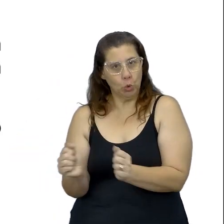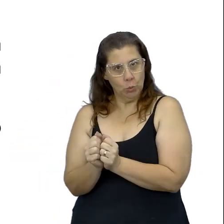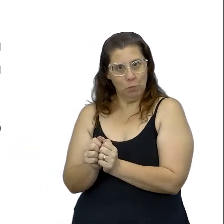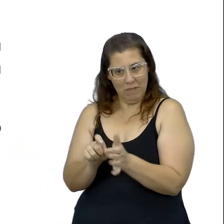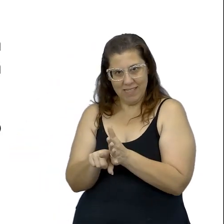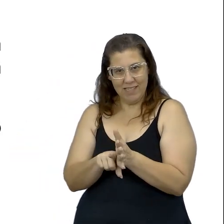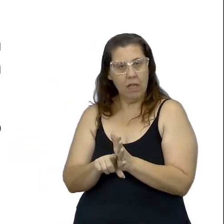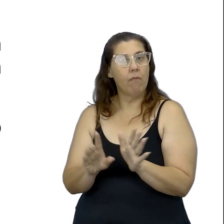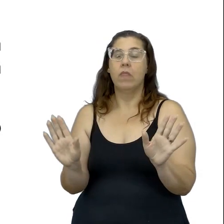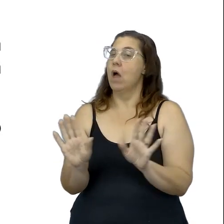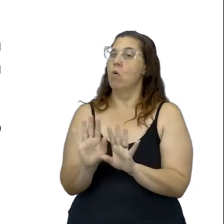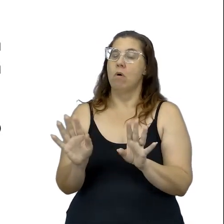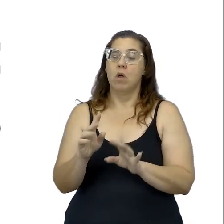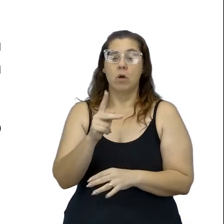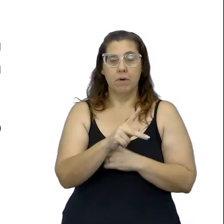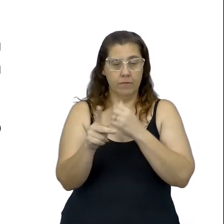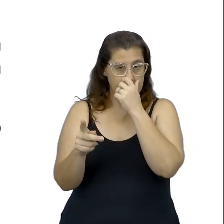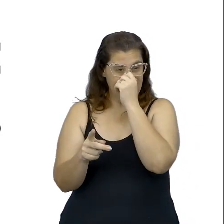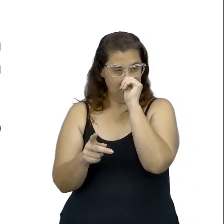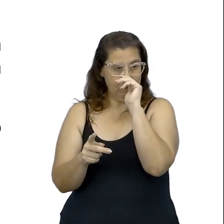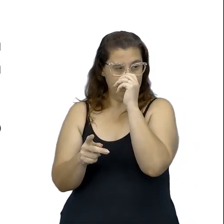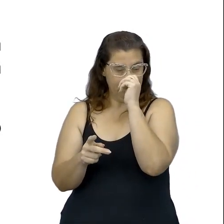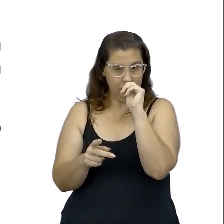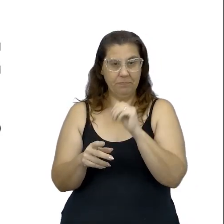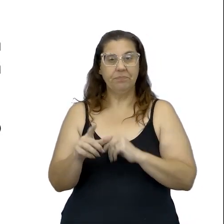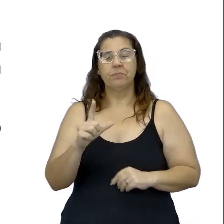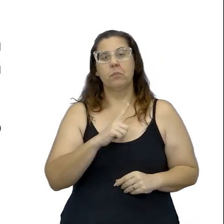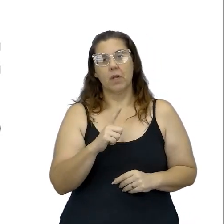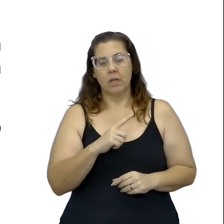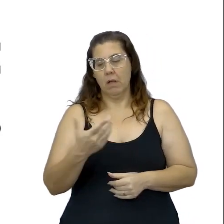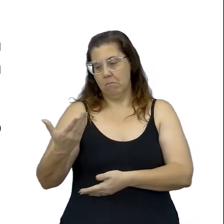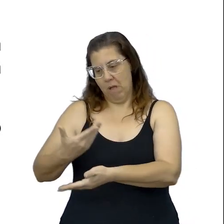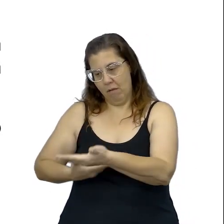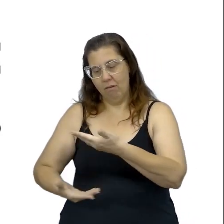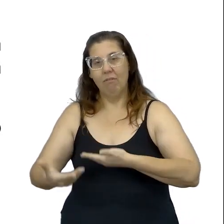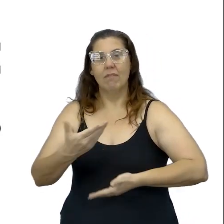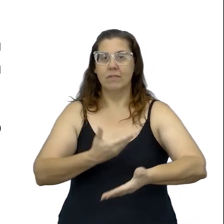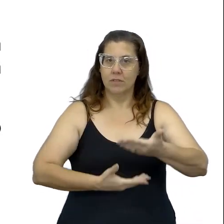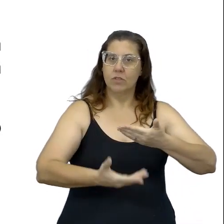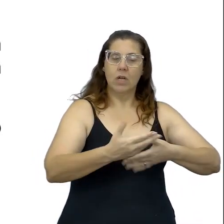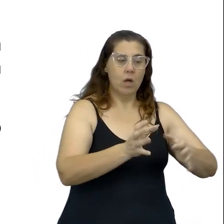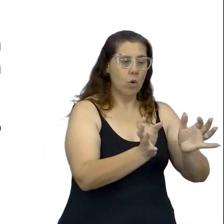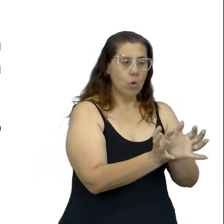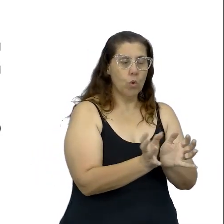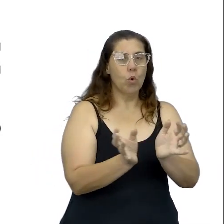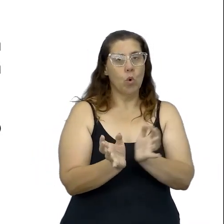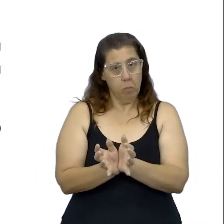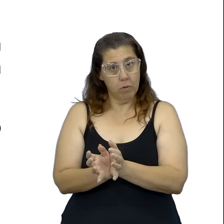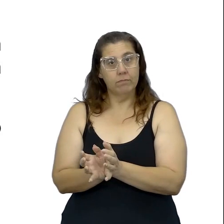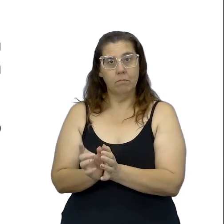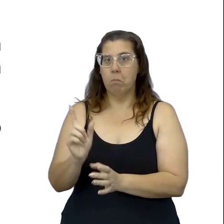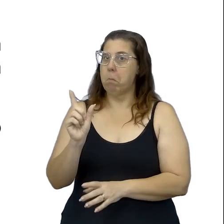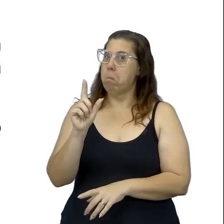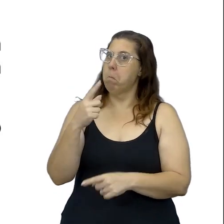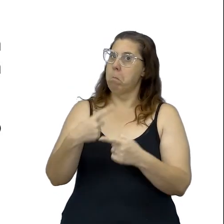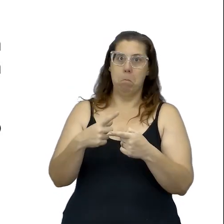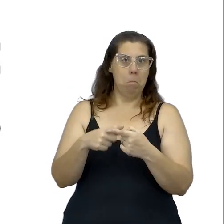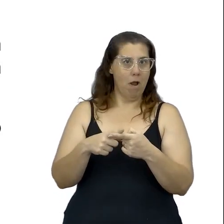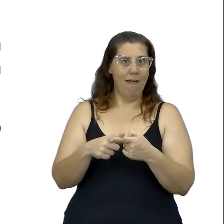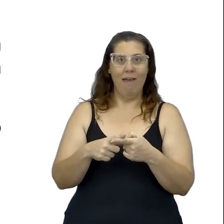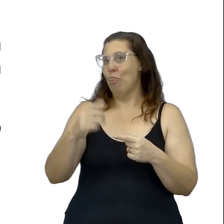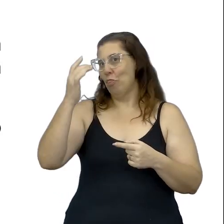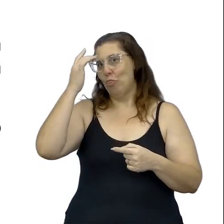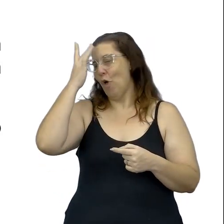Então, o professor, né, tentar ali mediar, né, a formação dos grupos, que muitas vezes não é fácil.